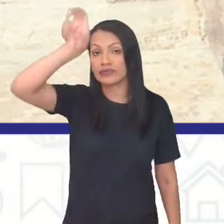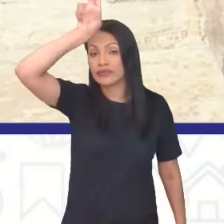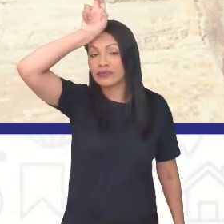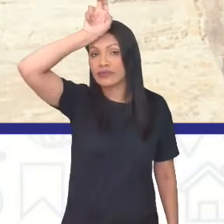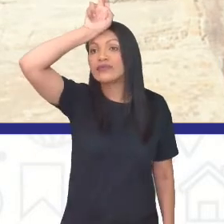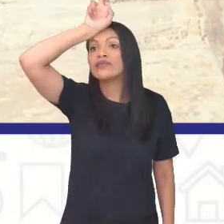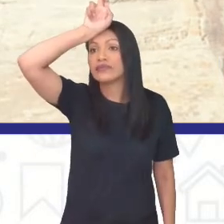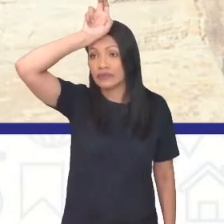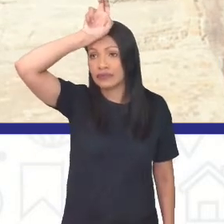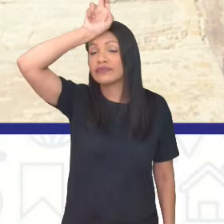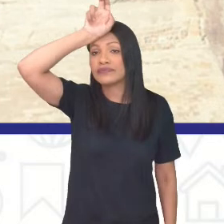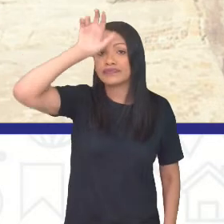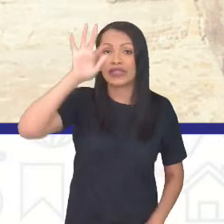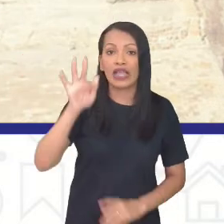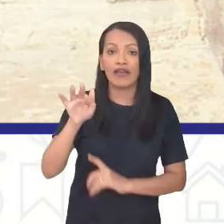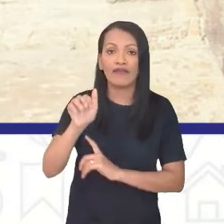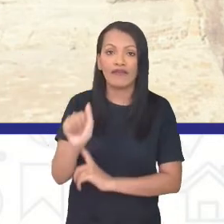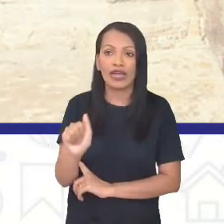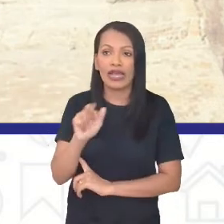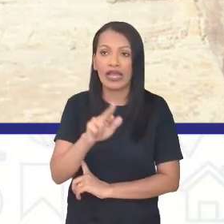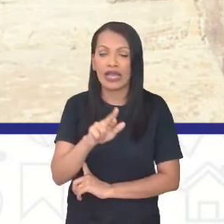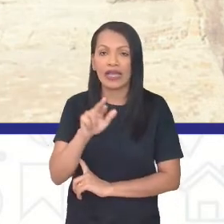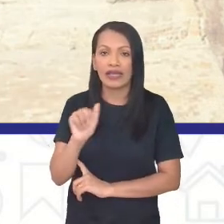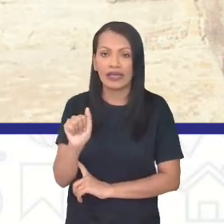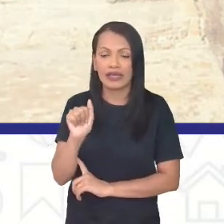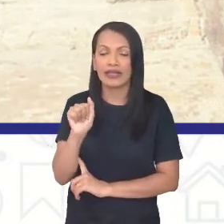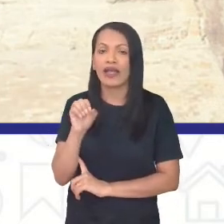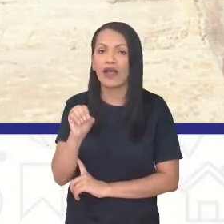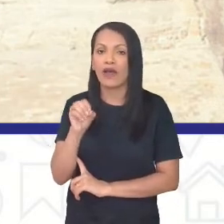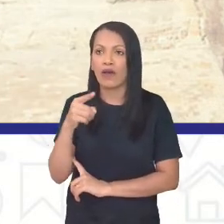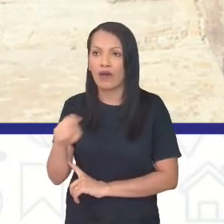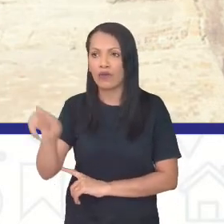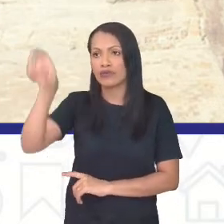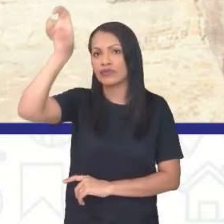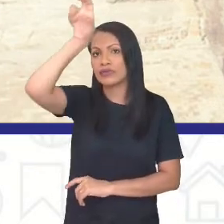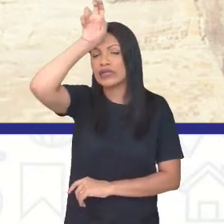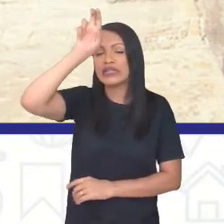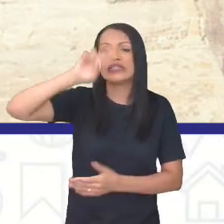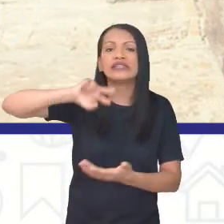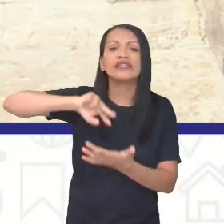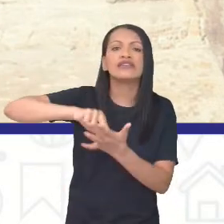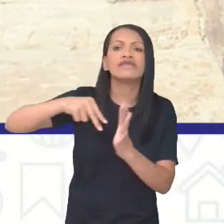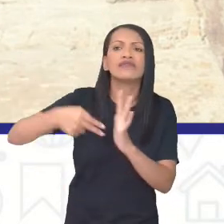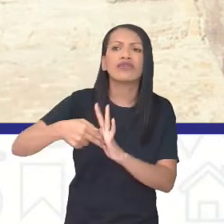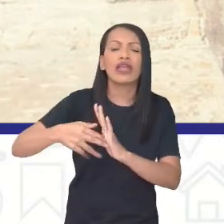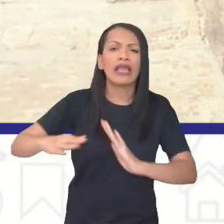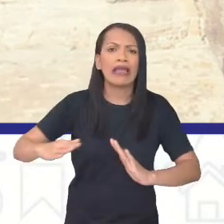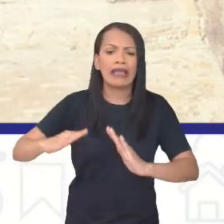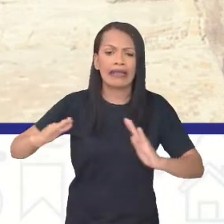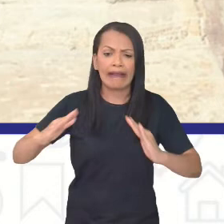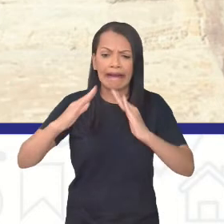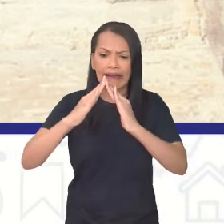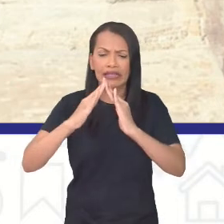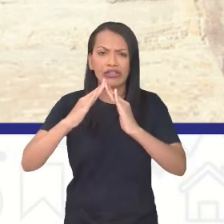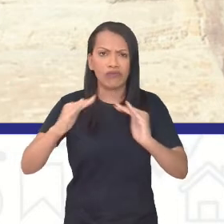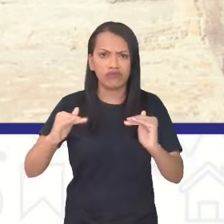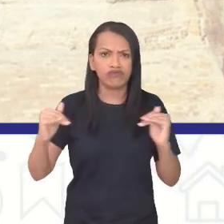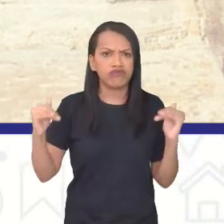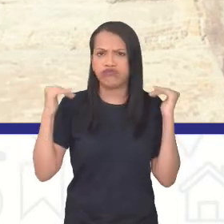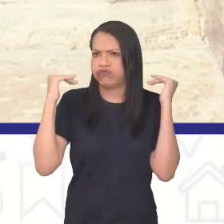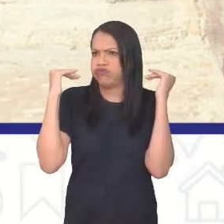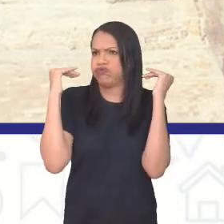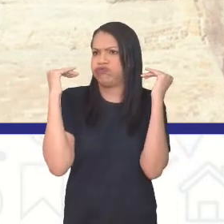a expressão, né, faraó significa, né, casa grande ou casa real, né? Então o